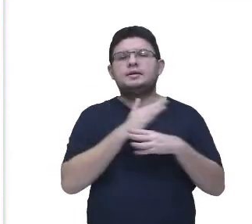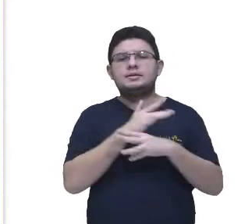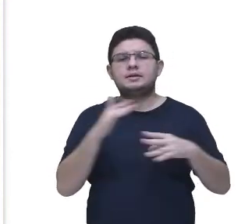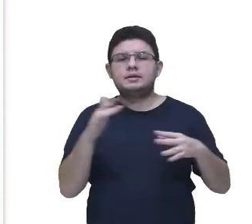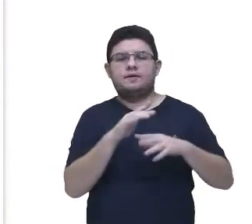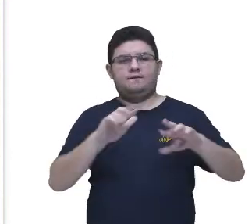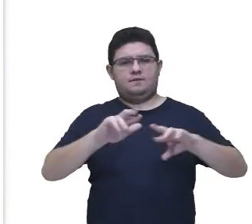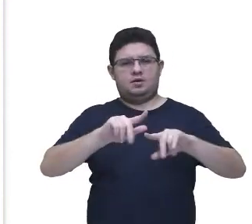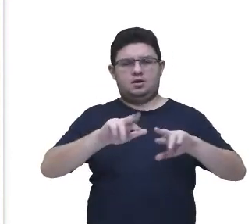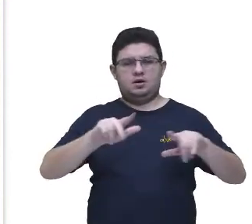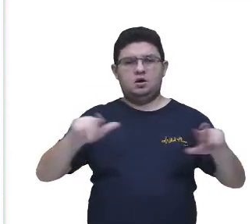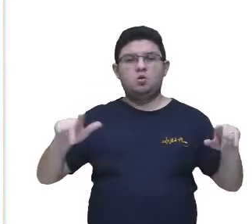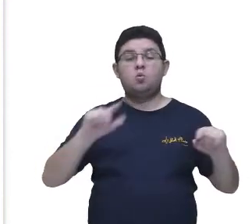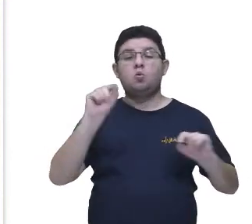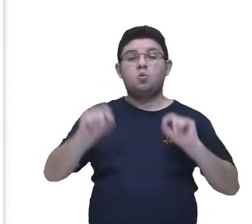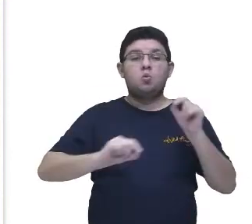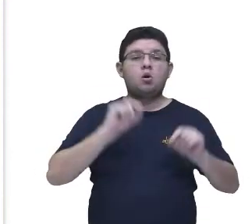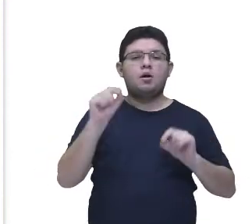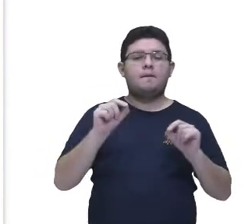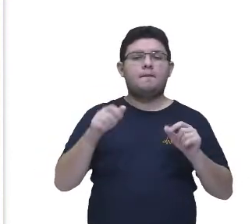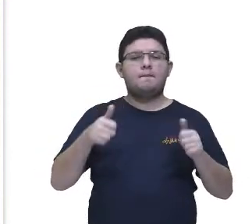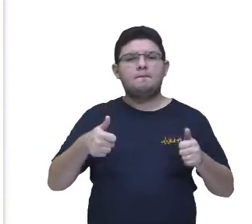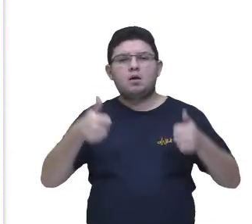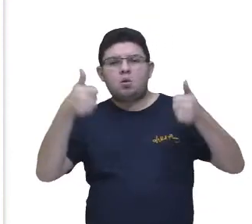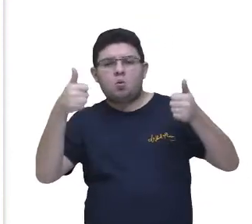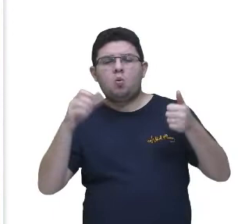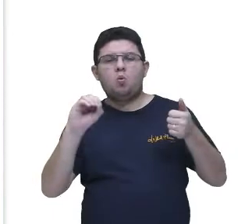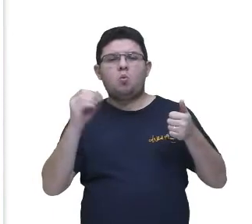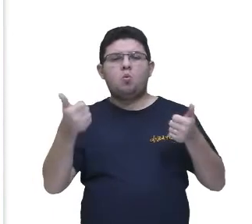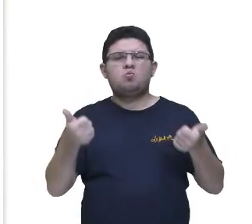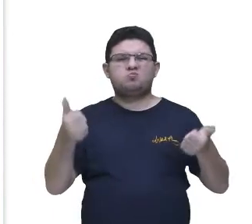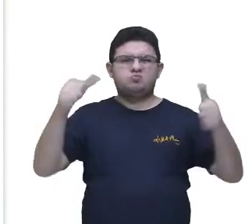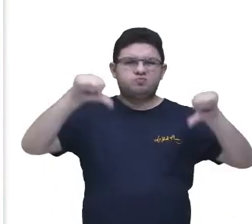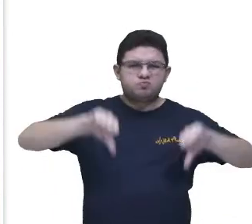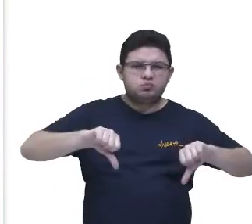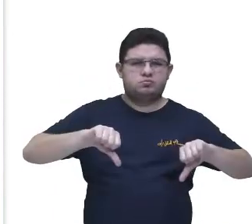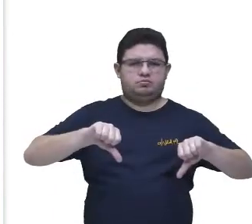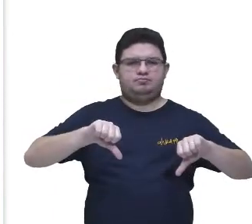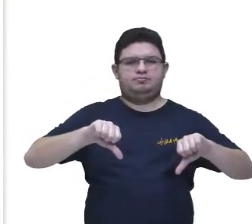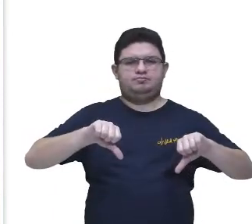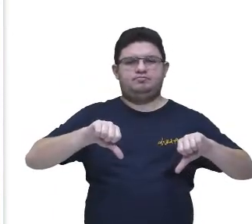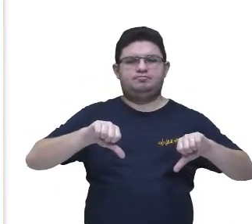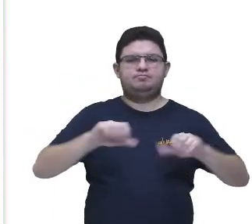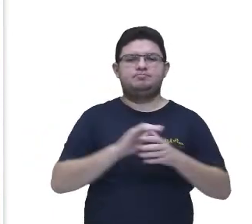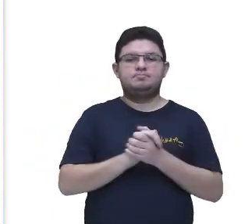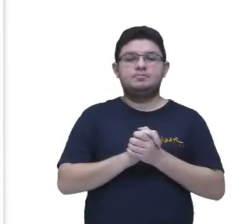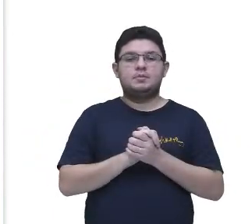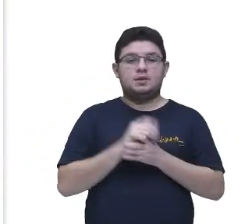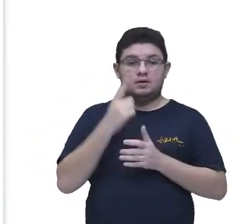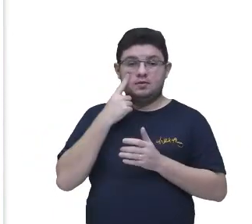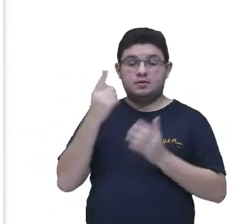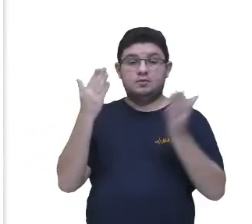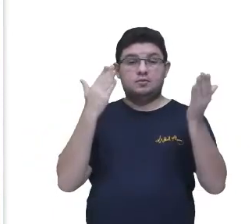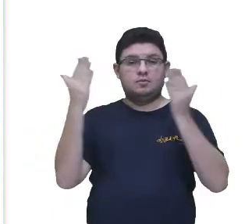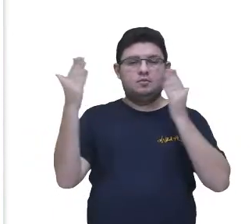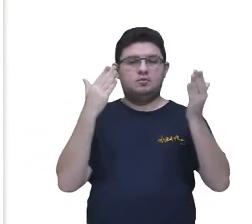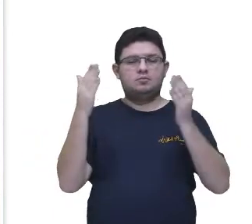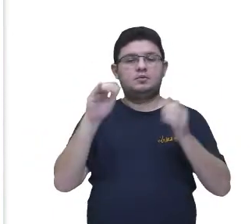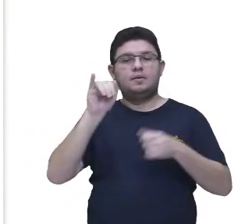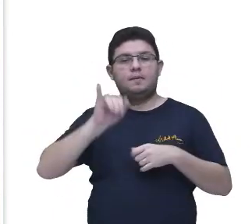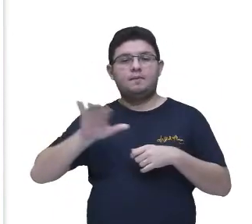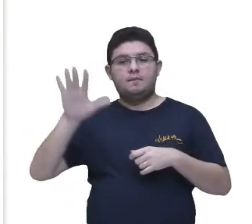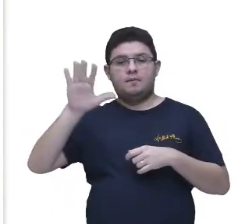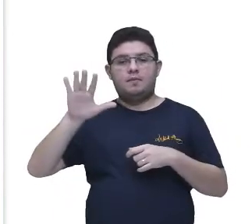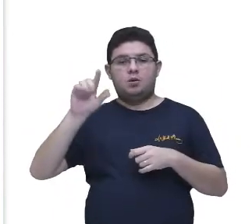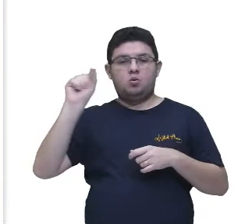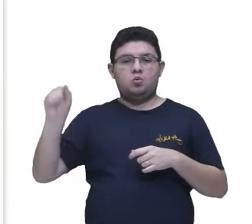sejam tenham melhor ou pior qualidade, como a gente pode ver na imagem que compara duas cidades, a cidade de Porto